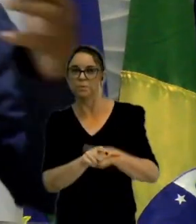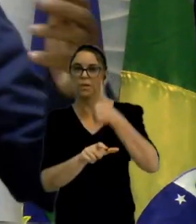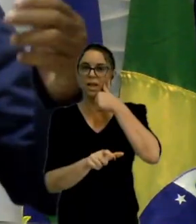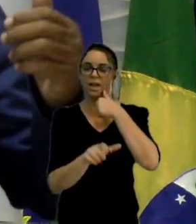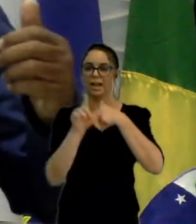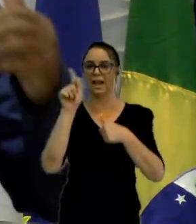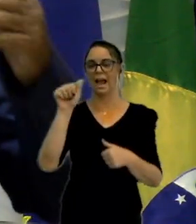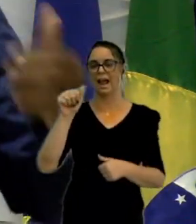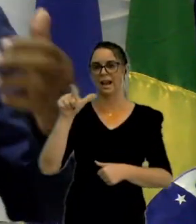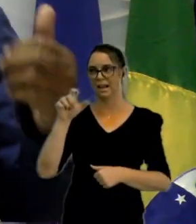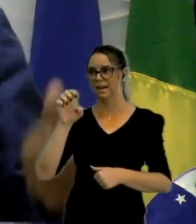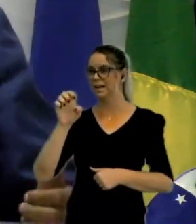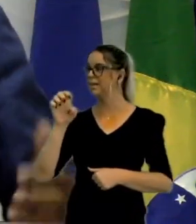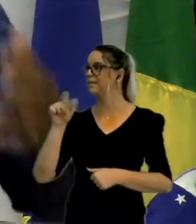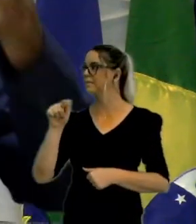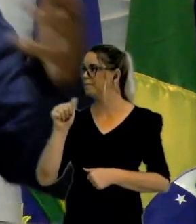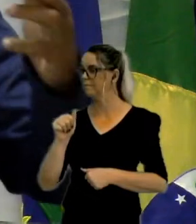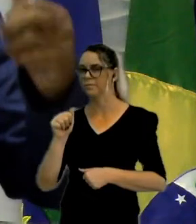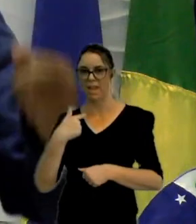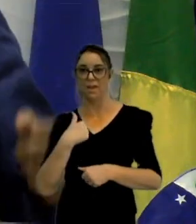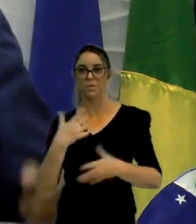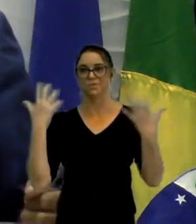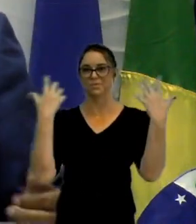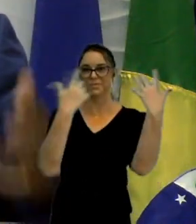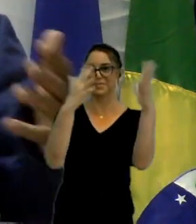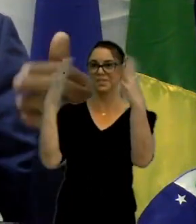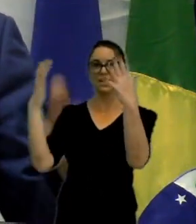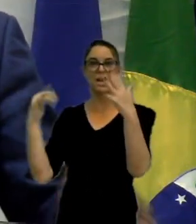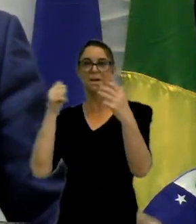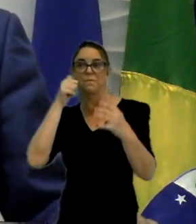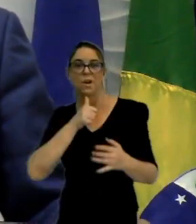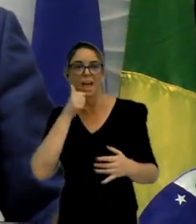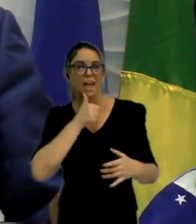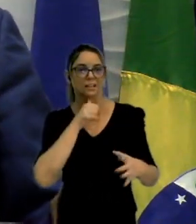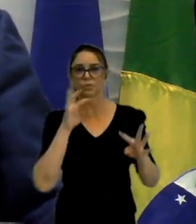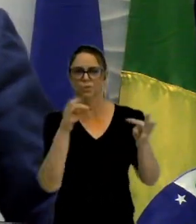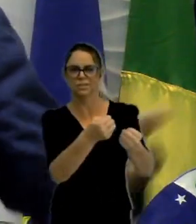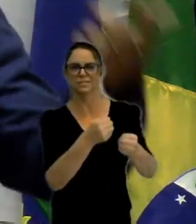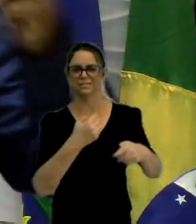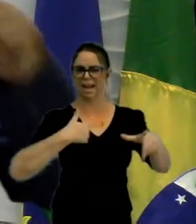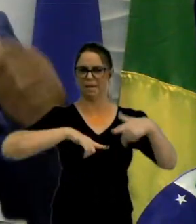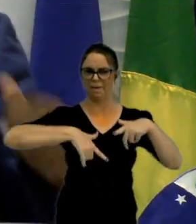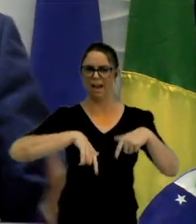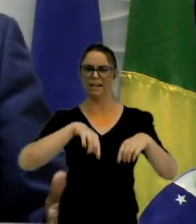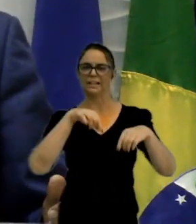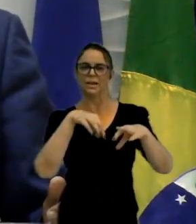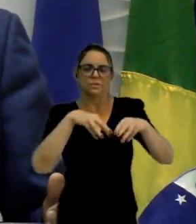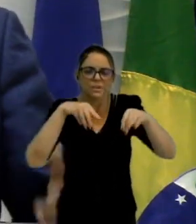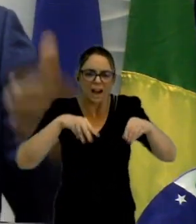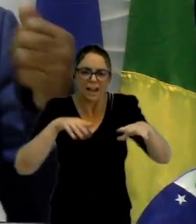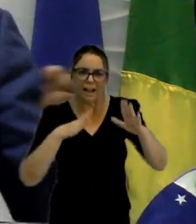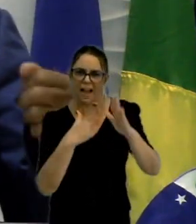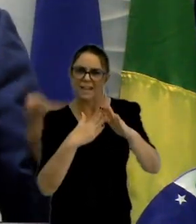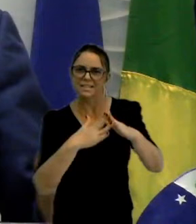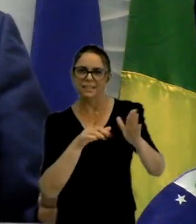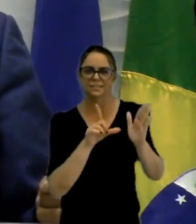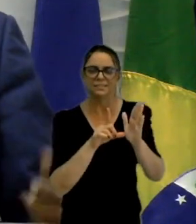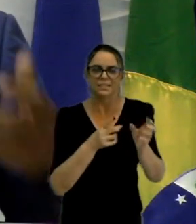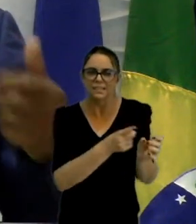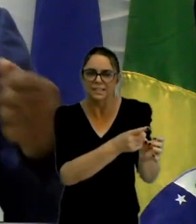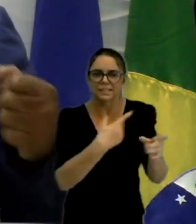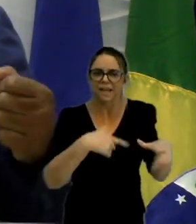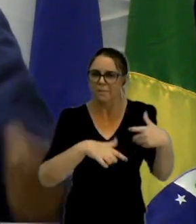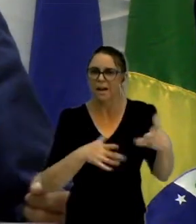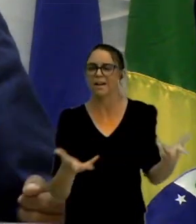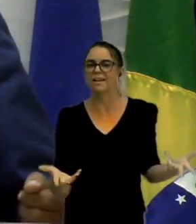eu parabenizo todas as mulheres que trabalham aí na Casa de Farinha, que no dia de ontem, junto com